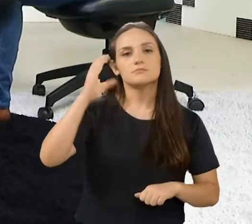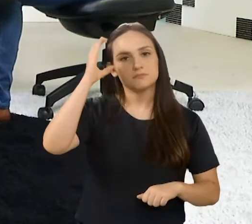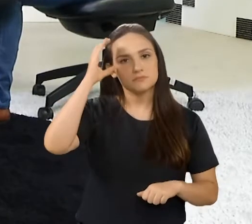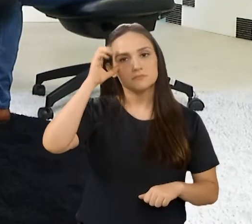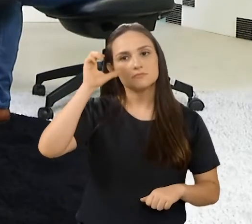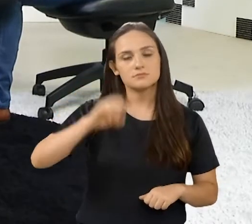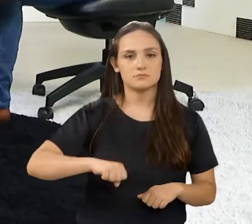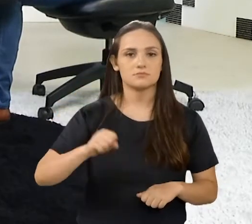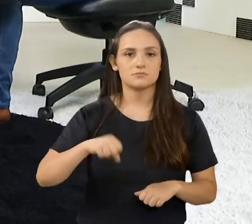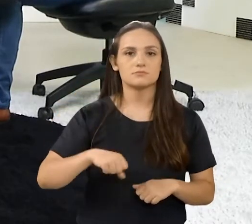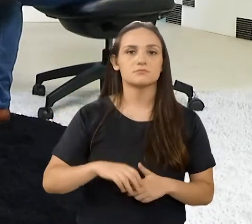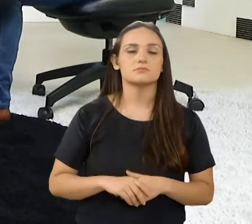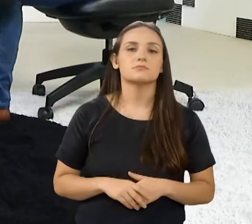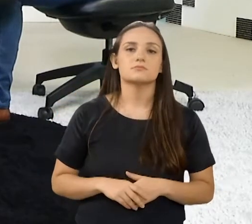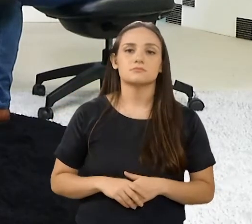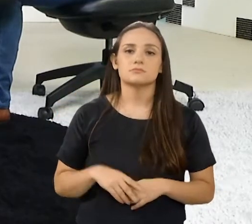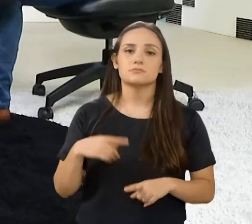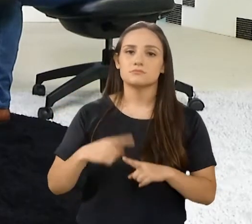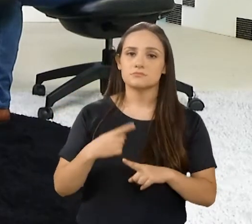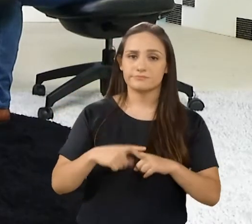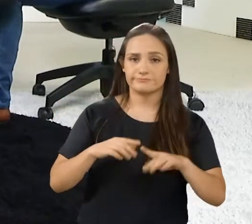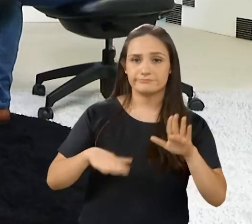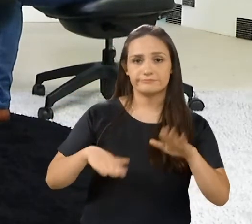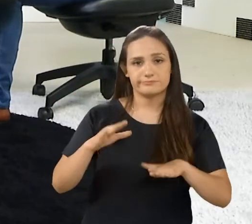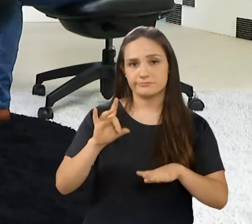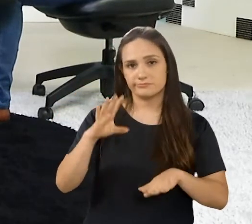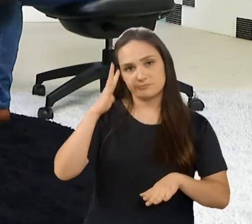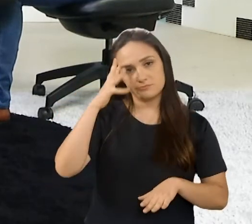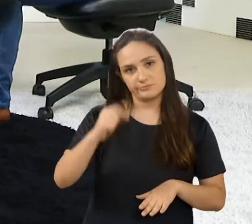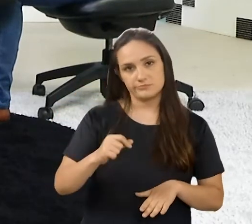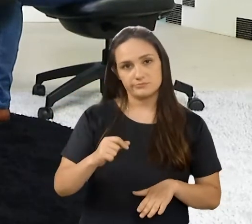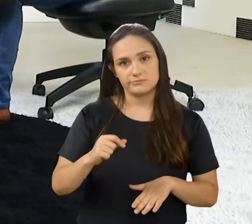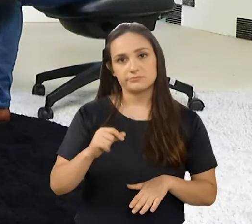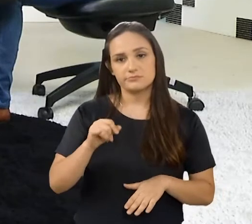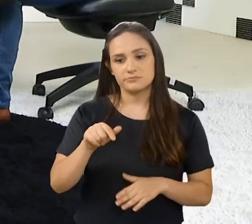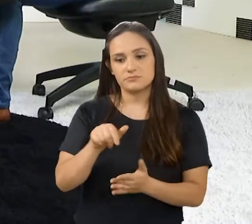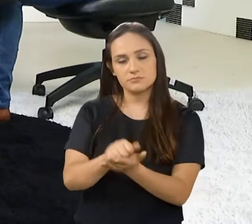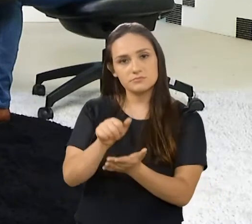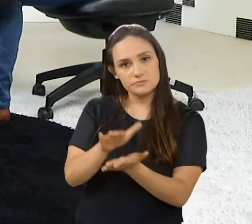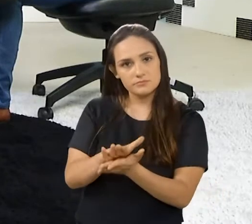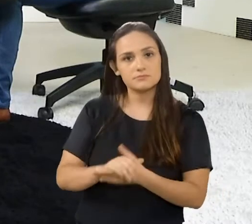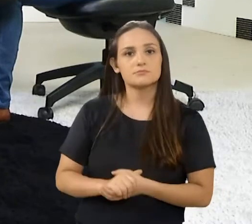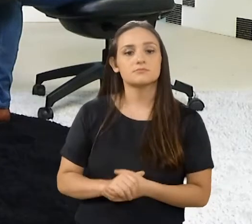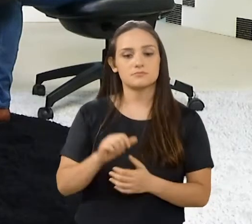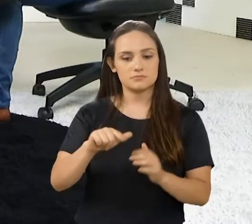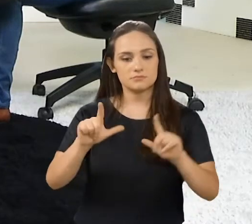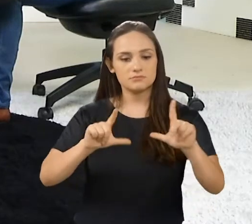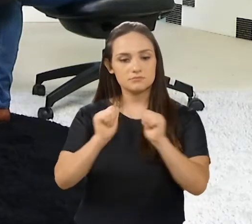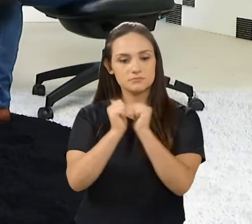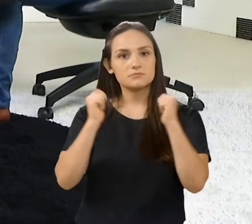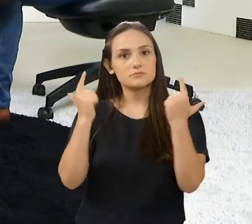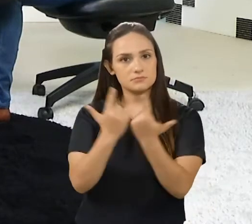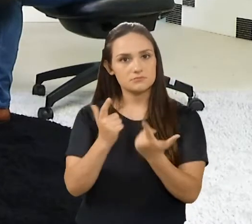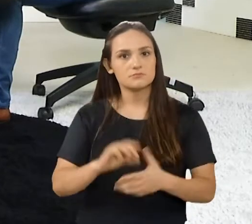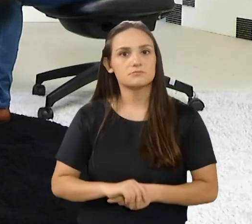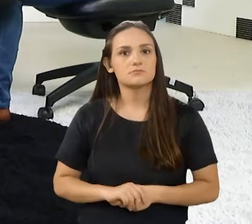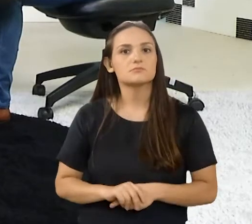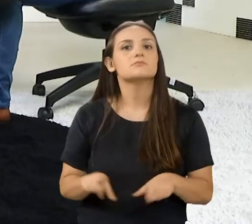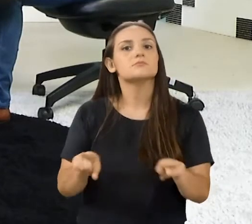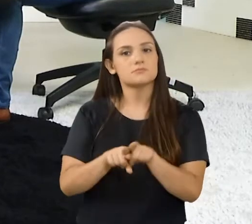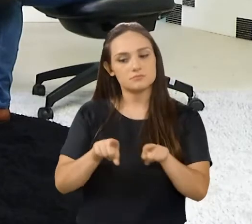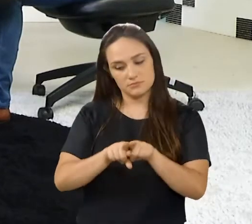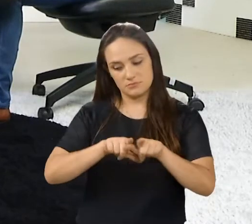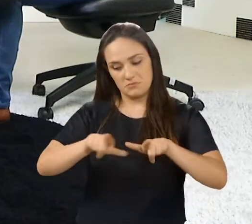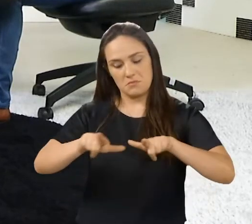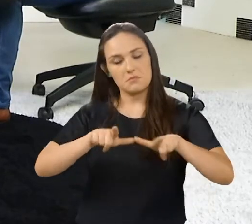as pessoas, mas infelizmente muitas das vezes só resolve, né, quando você penaliza. A Assembleia ela está, né, cada vez mais trabalhando